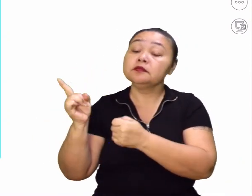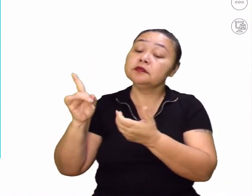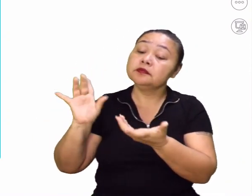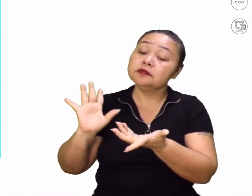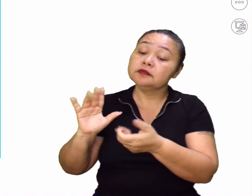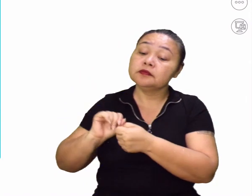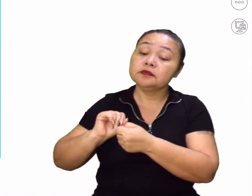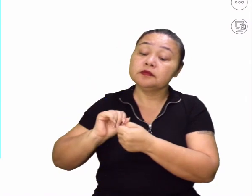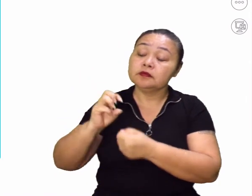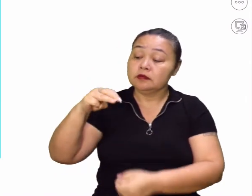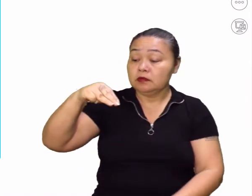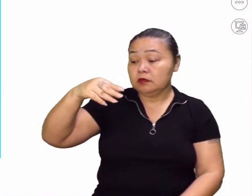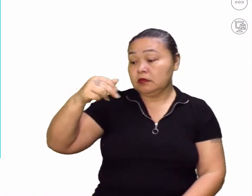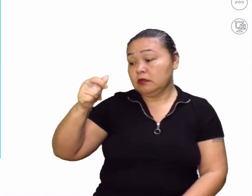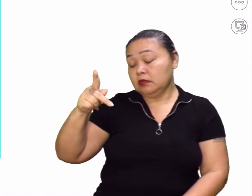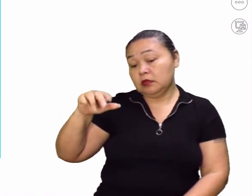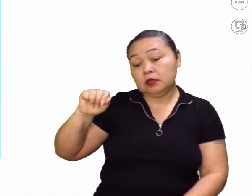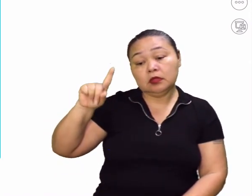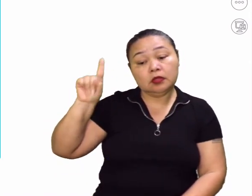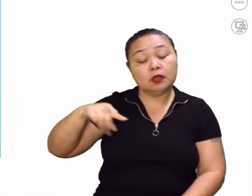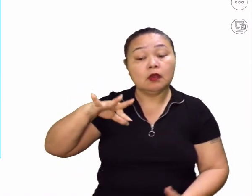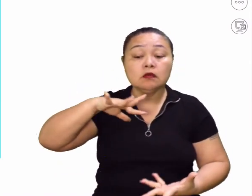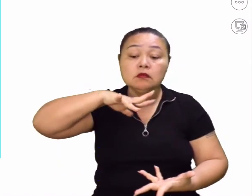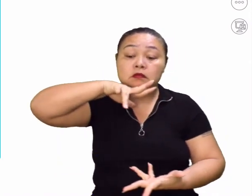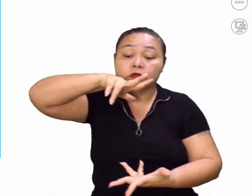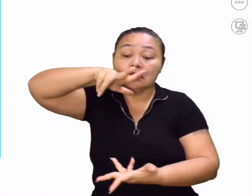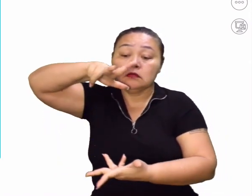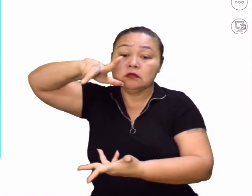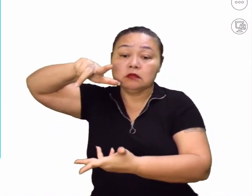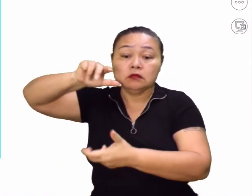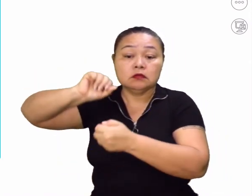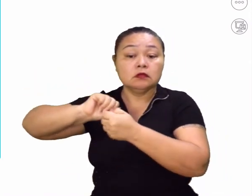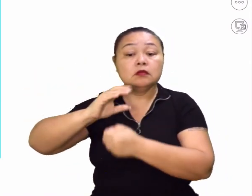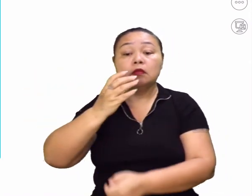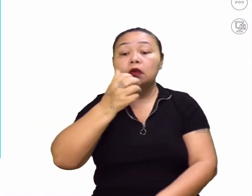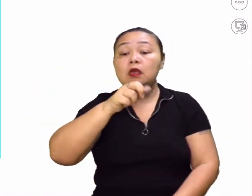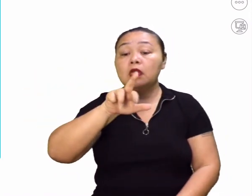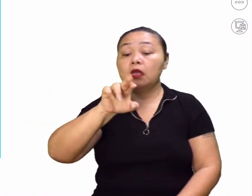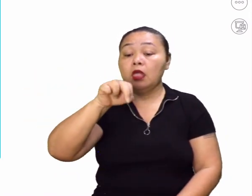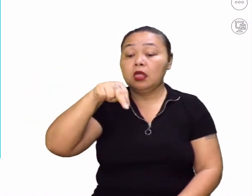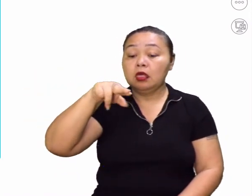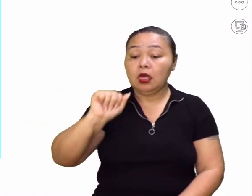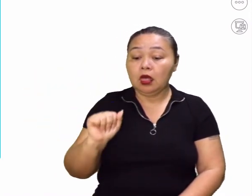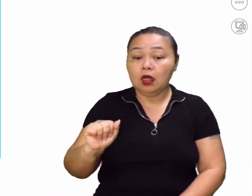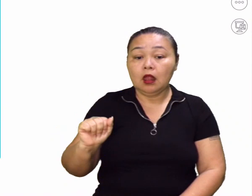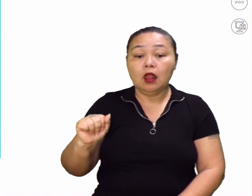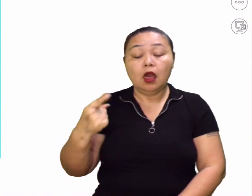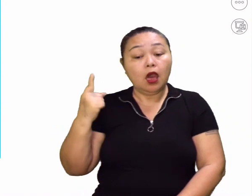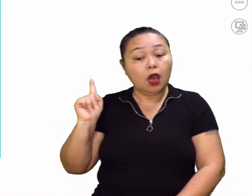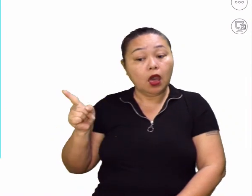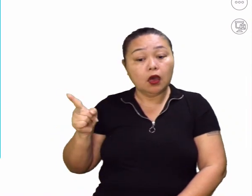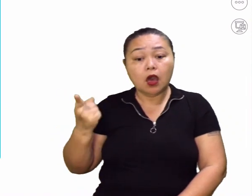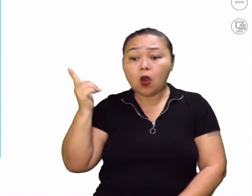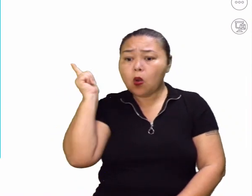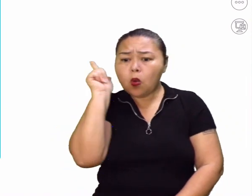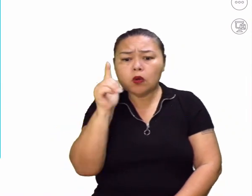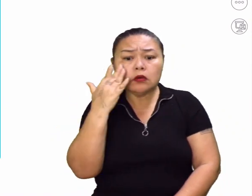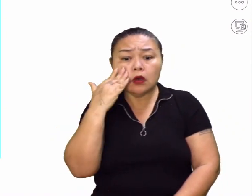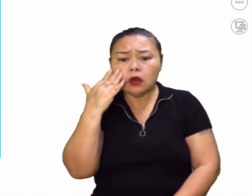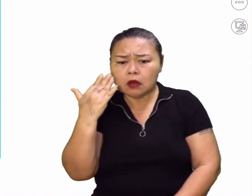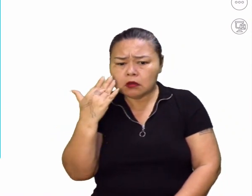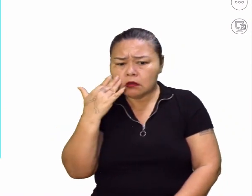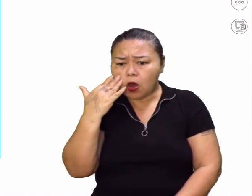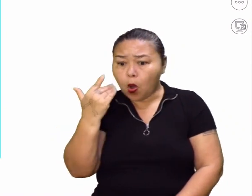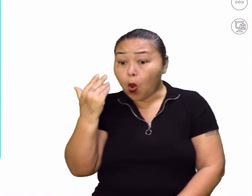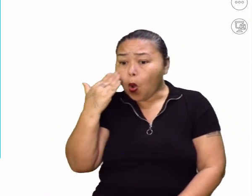Mundi de Eratóstenes, de Cirena. E aí a gente não consegue, né, ver se